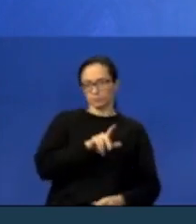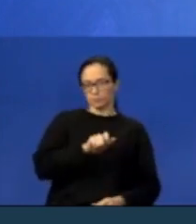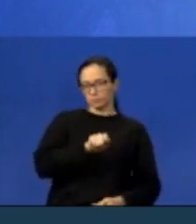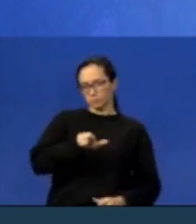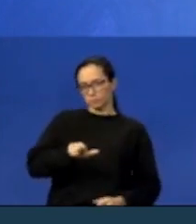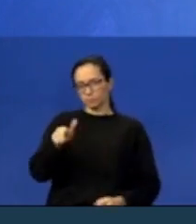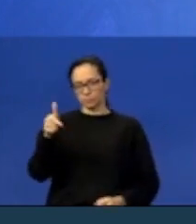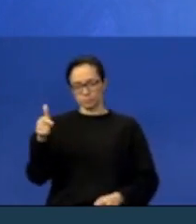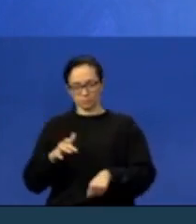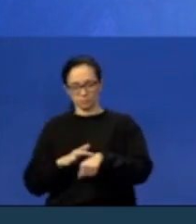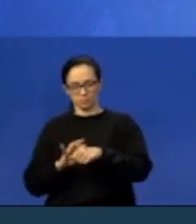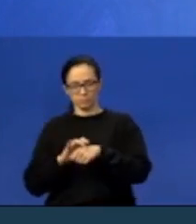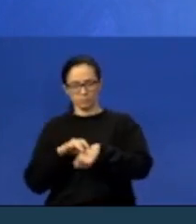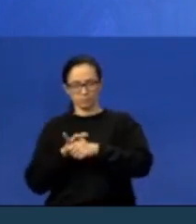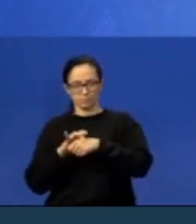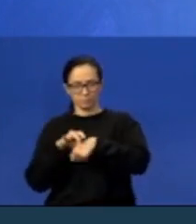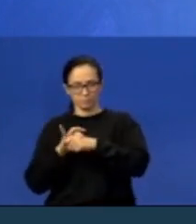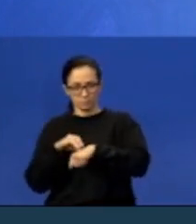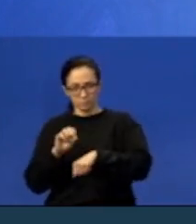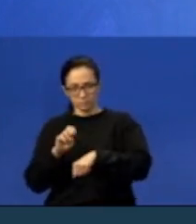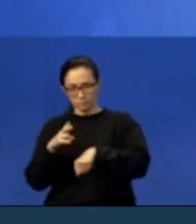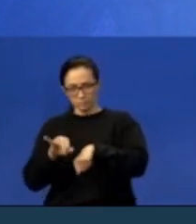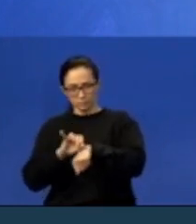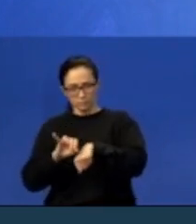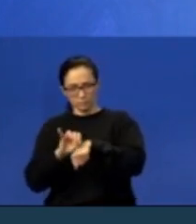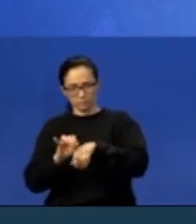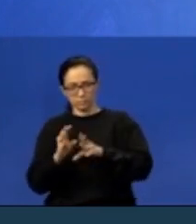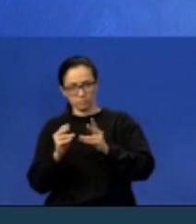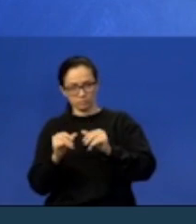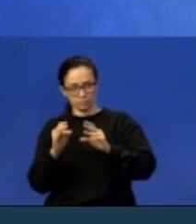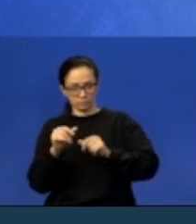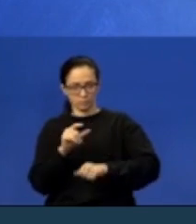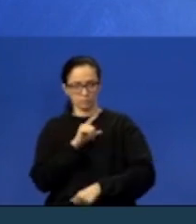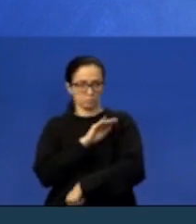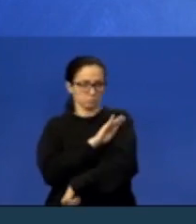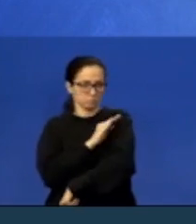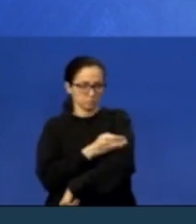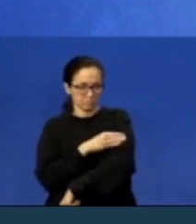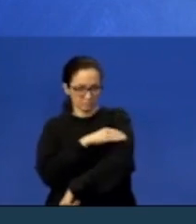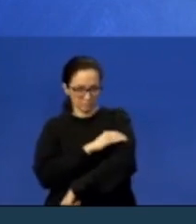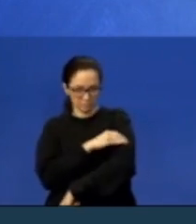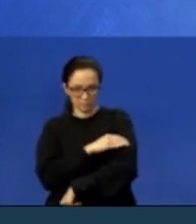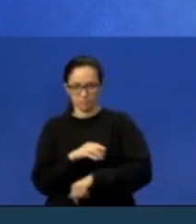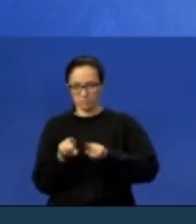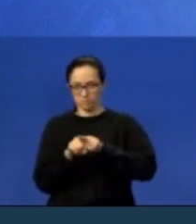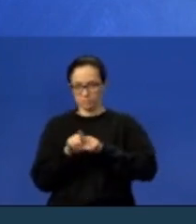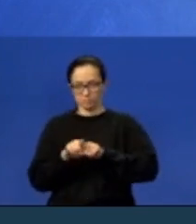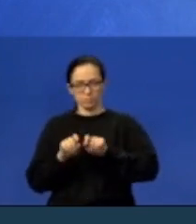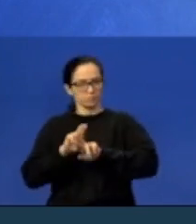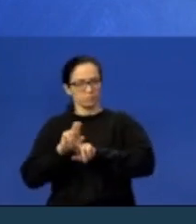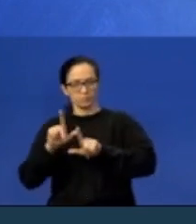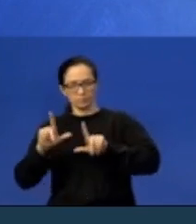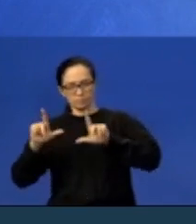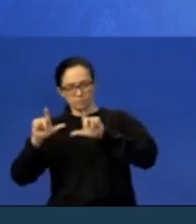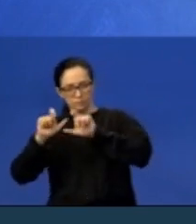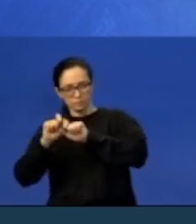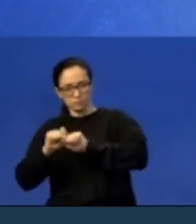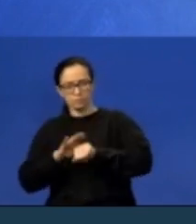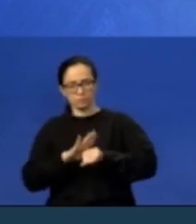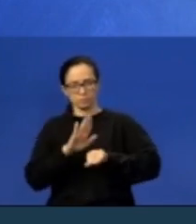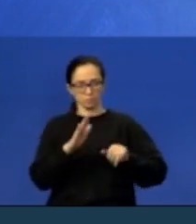dos tecidos moles, como os músculos, os tendões e os ligamentos. Portanto, o raio-x ele é utilizado principalmente para